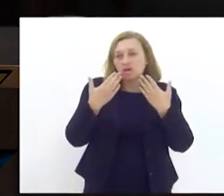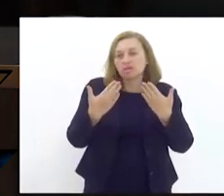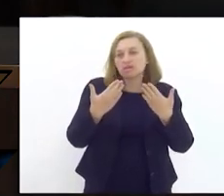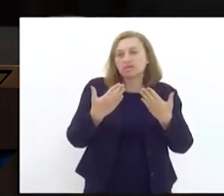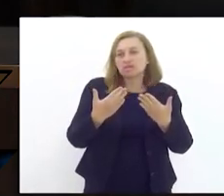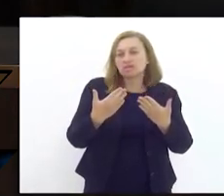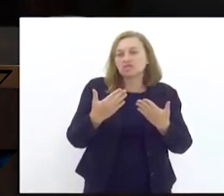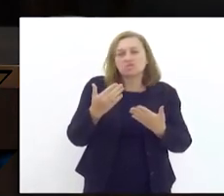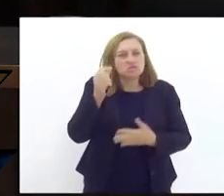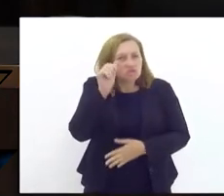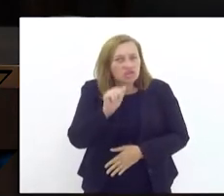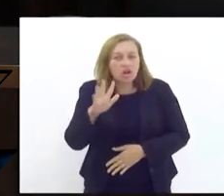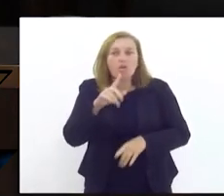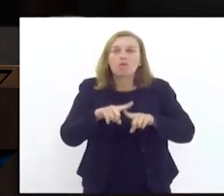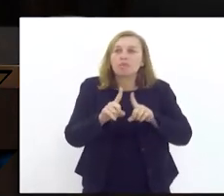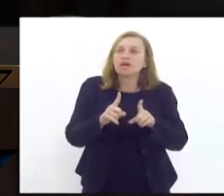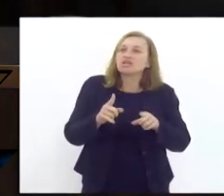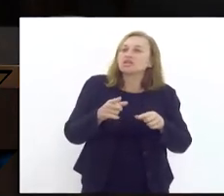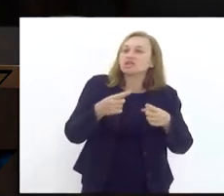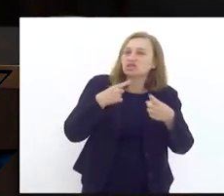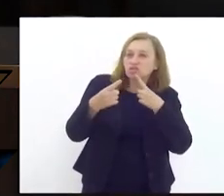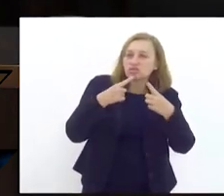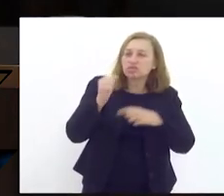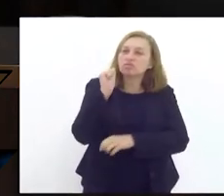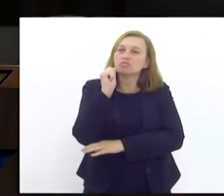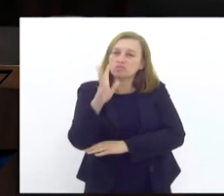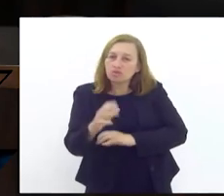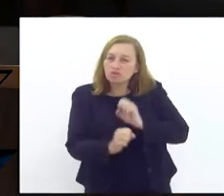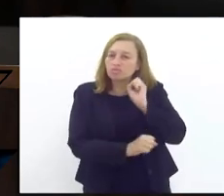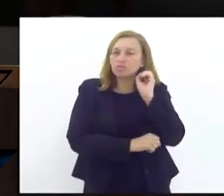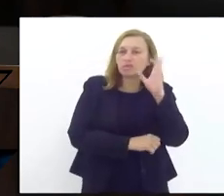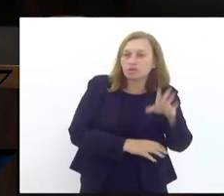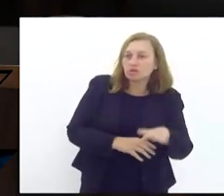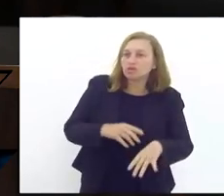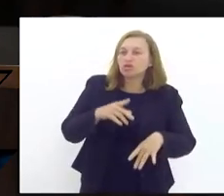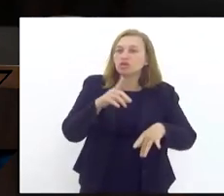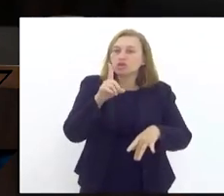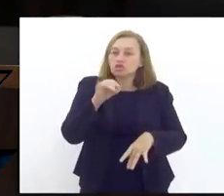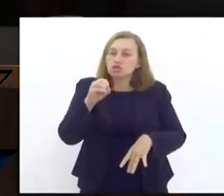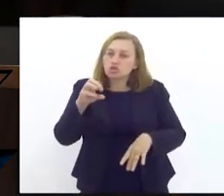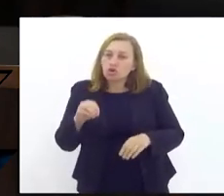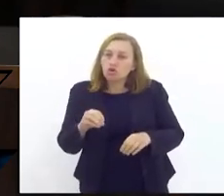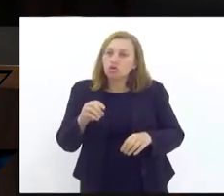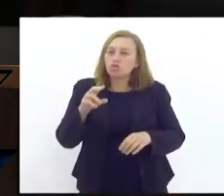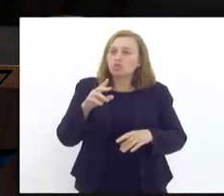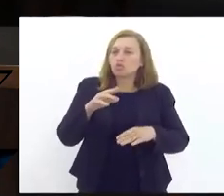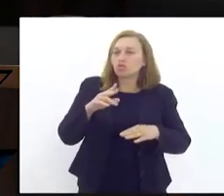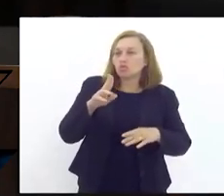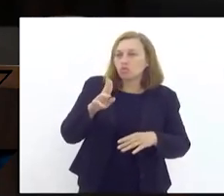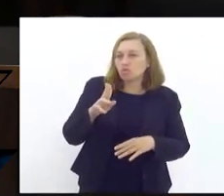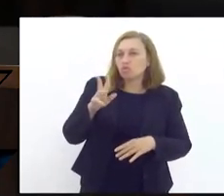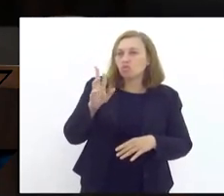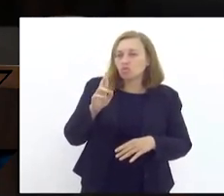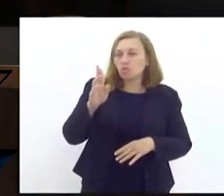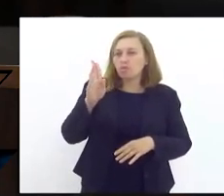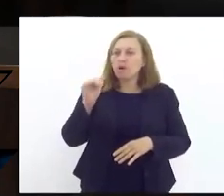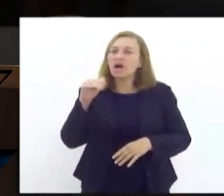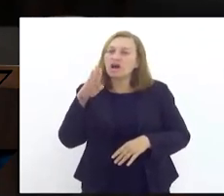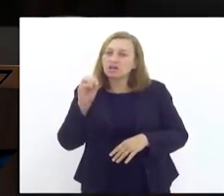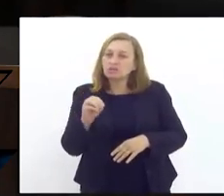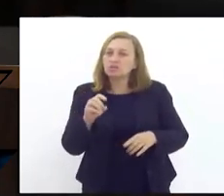aspectos mais Gerais mas também tem a discussão do meio ambiente tem a discussão do solo urbano tem a discussão é do debate